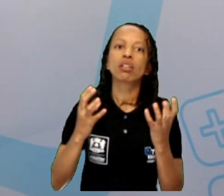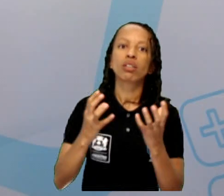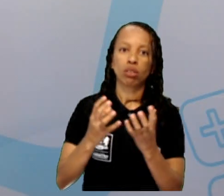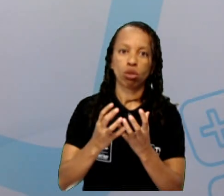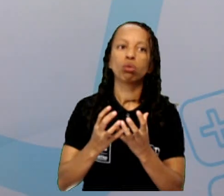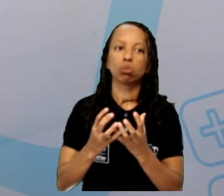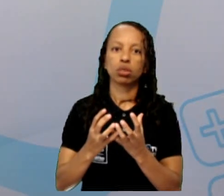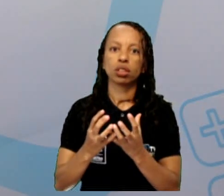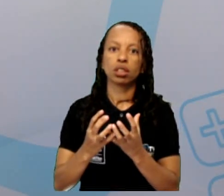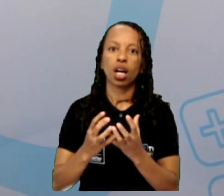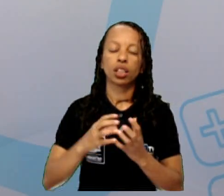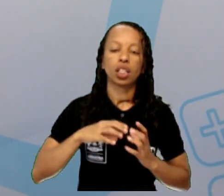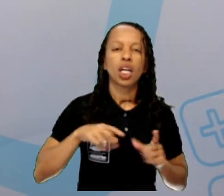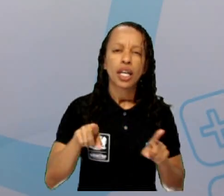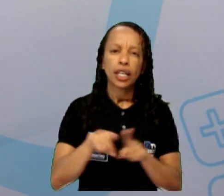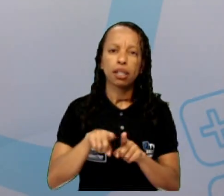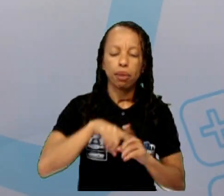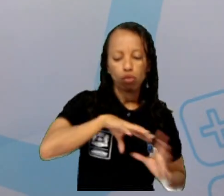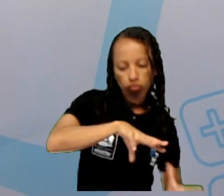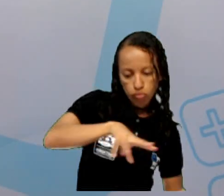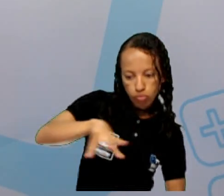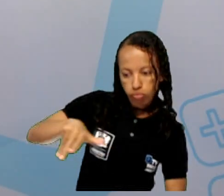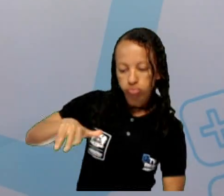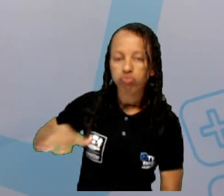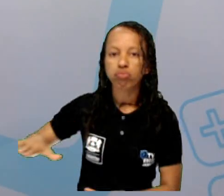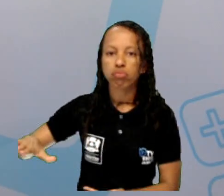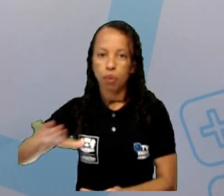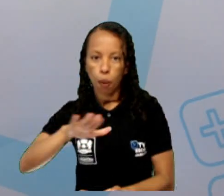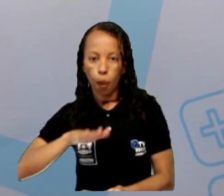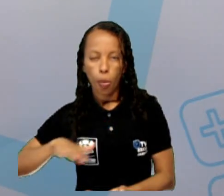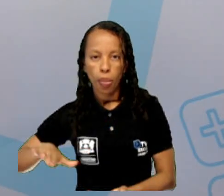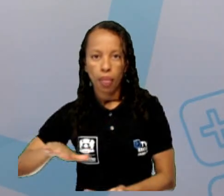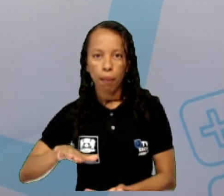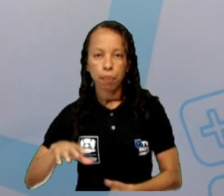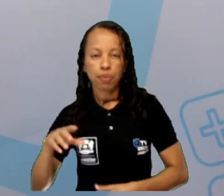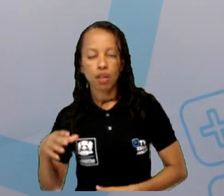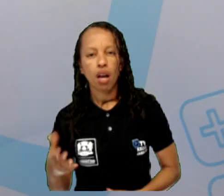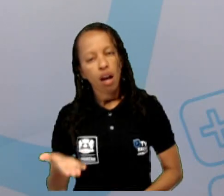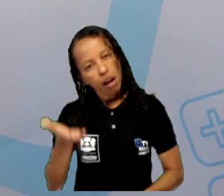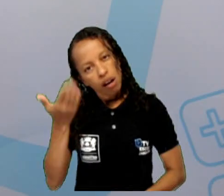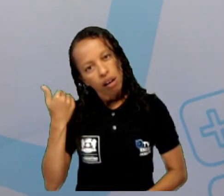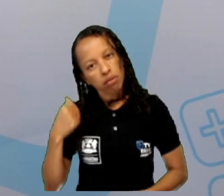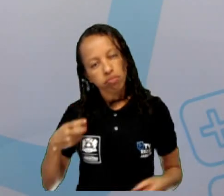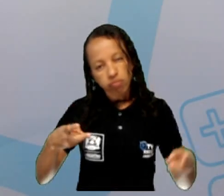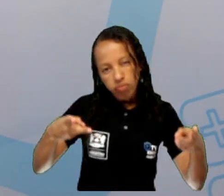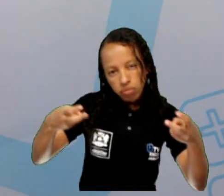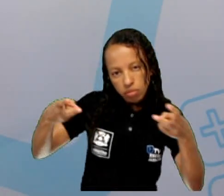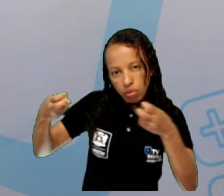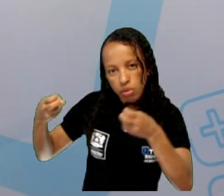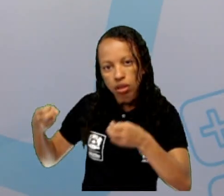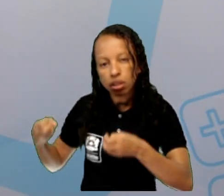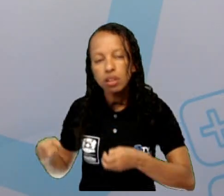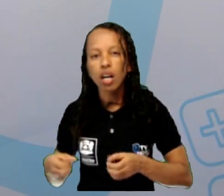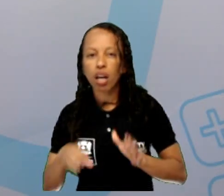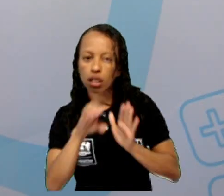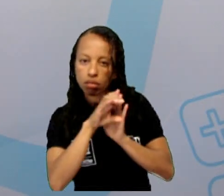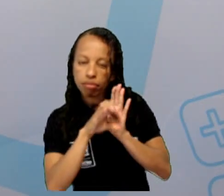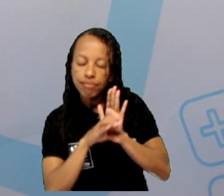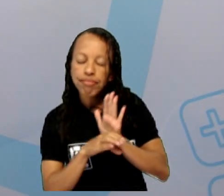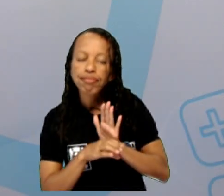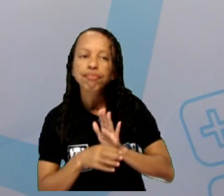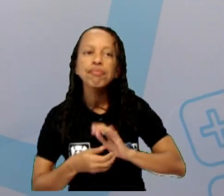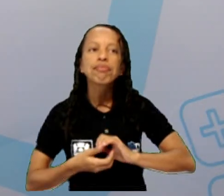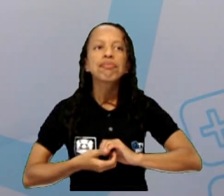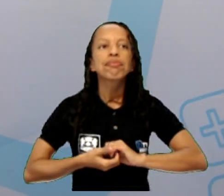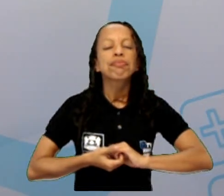Vamos observar melhor e caracterizar cada parte do ecossistema. O ecossistema,